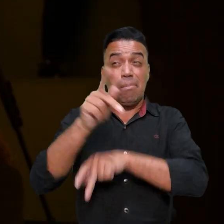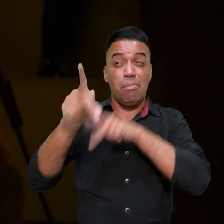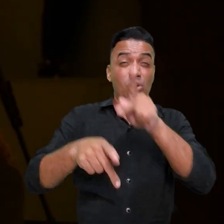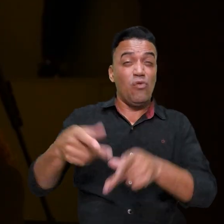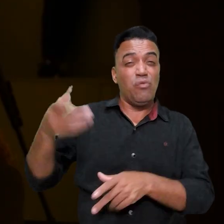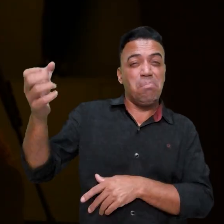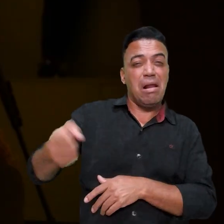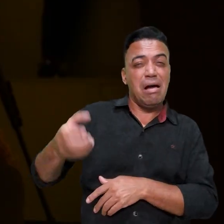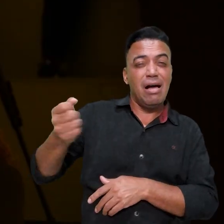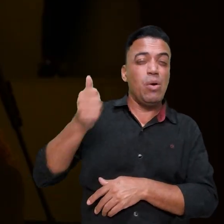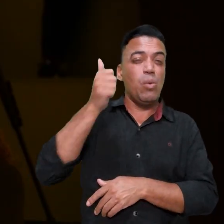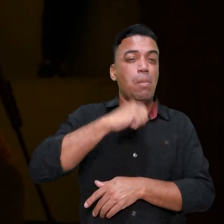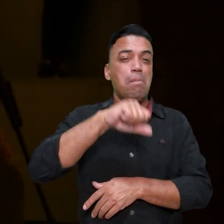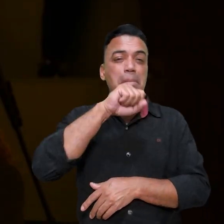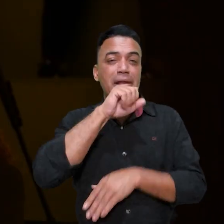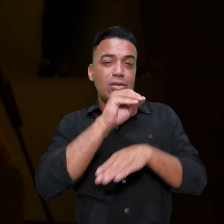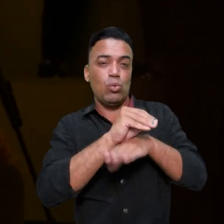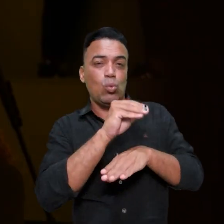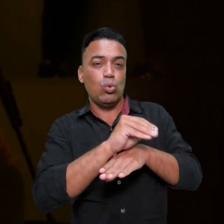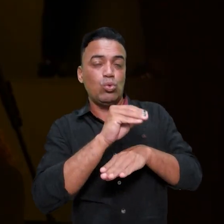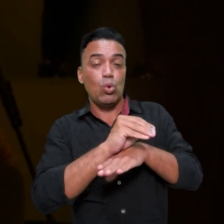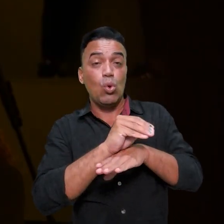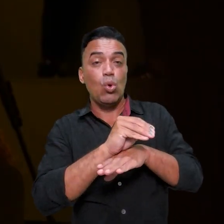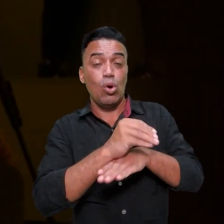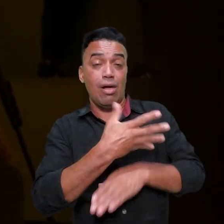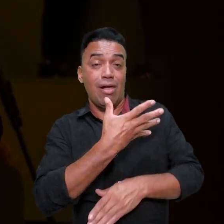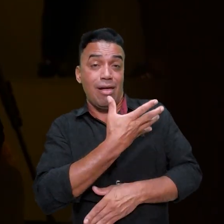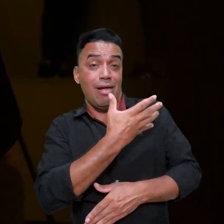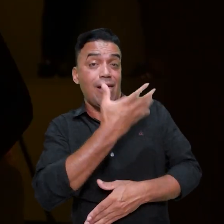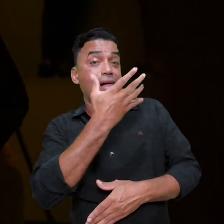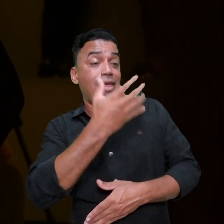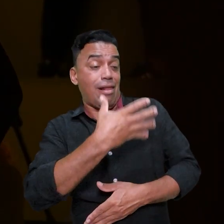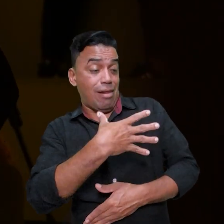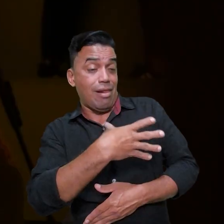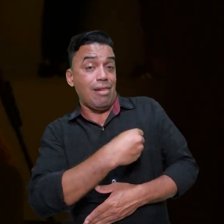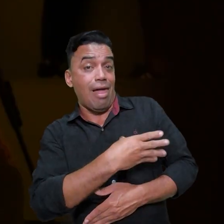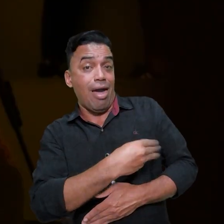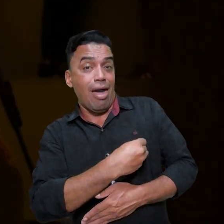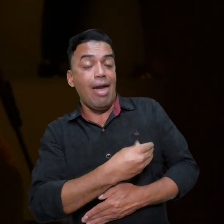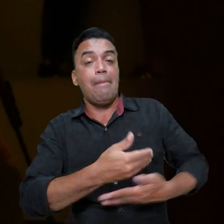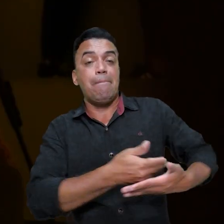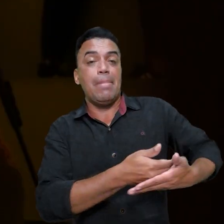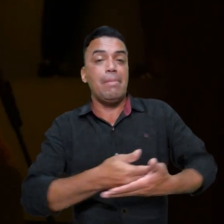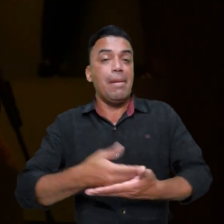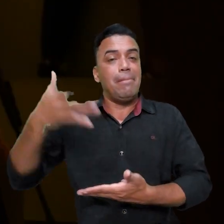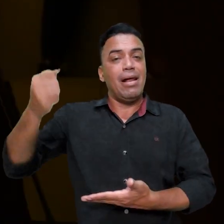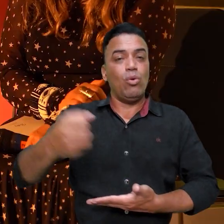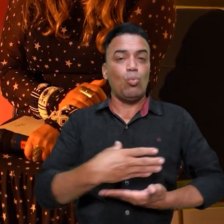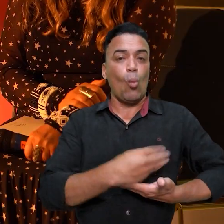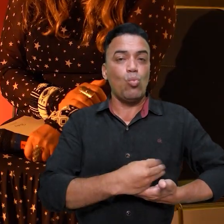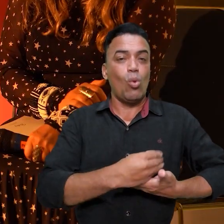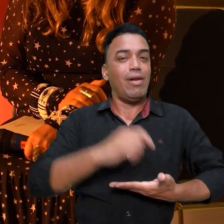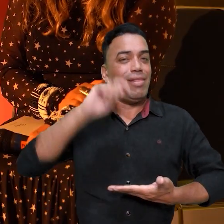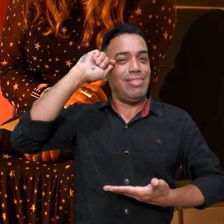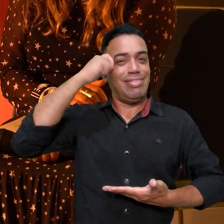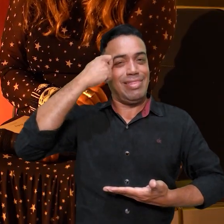mães pretas consolaram, e o leite dos filhos pretos, os filhos brancos o amaram. Isso dá o recado. Era